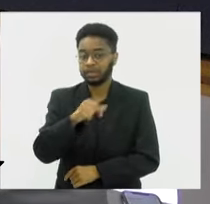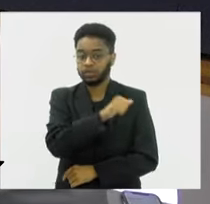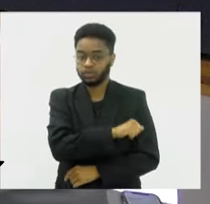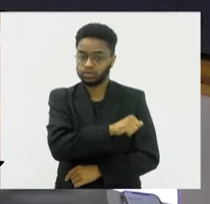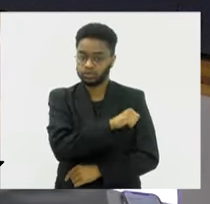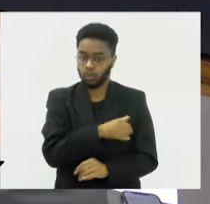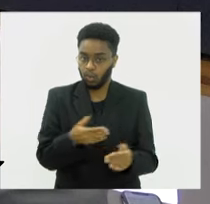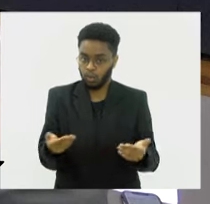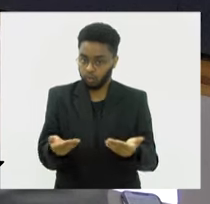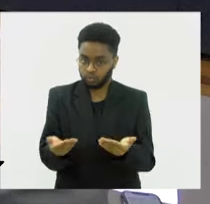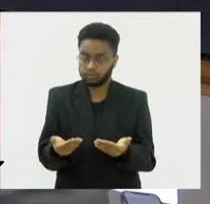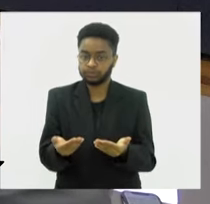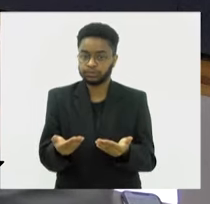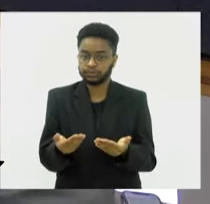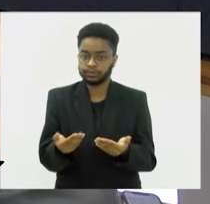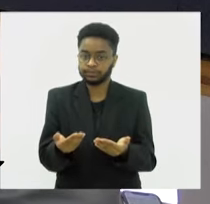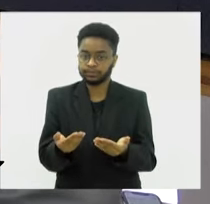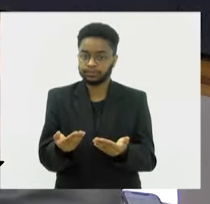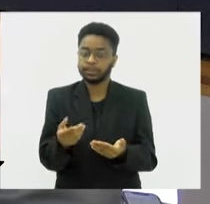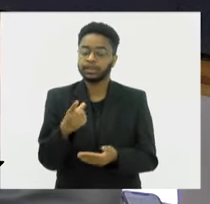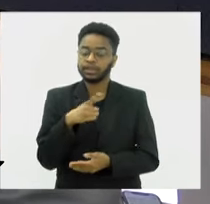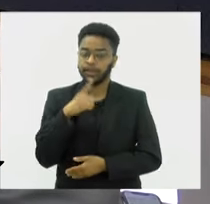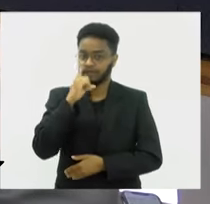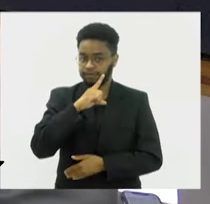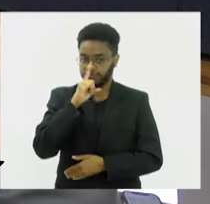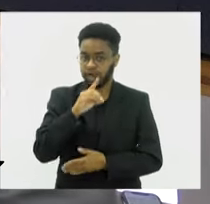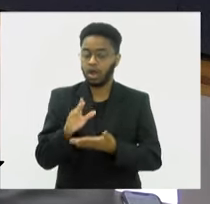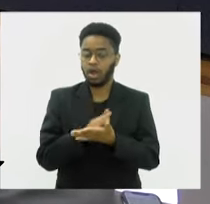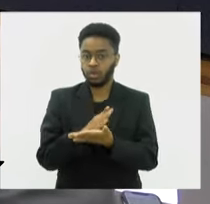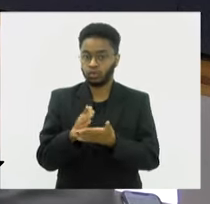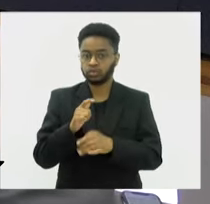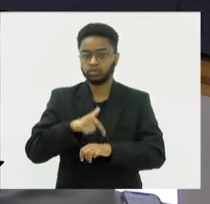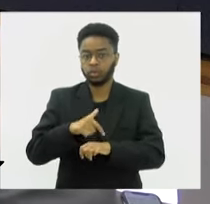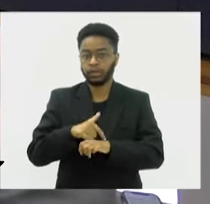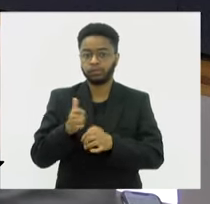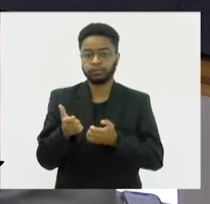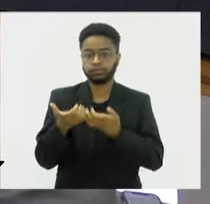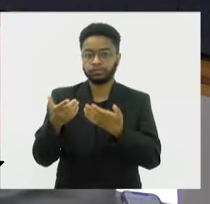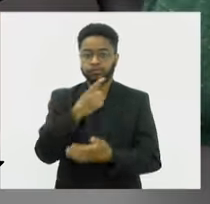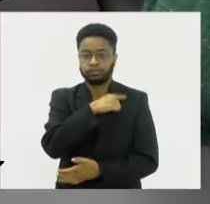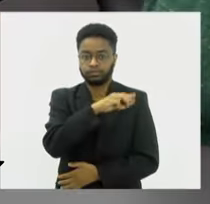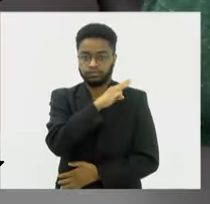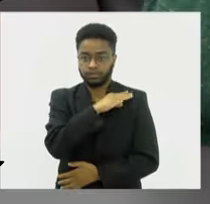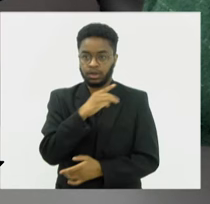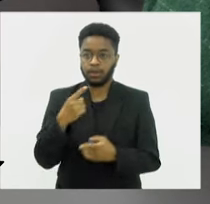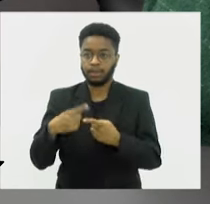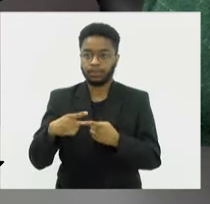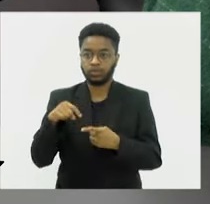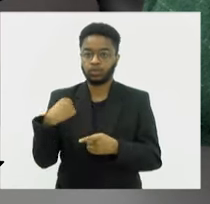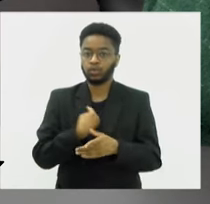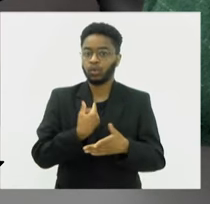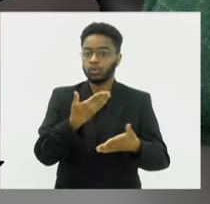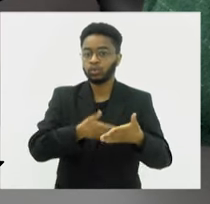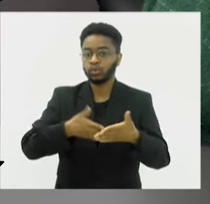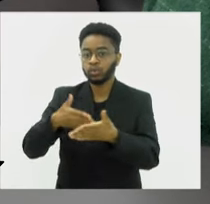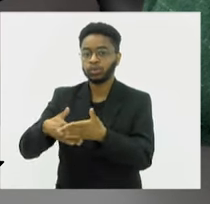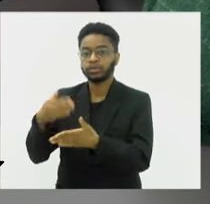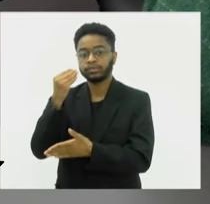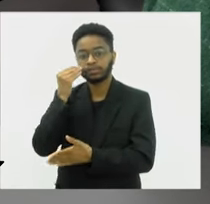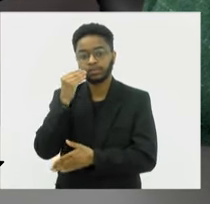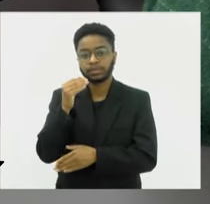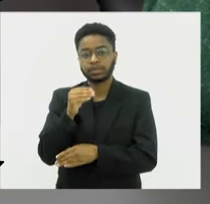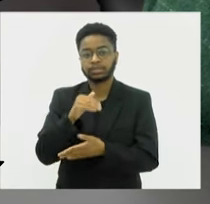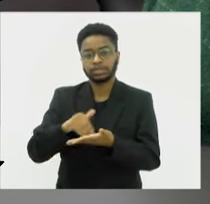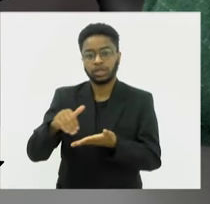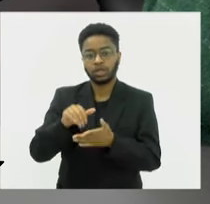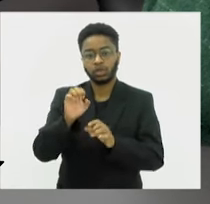Janeiro, a gente tem alguns buracos na oferta do ensino médio. A gente tem lutado muito para que a SEDUC tape esses